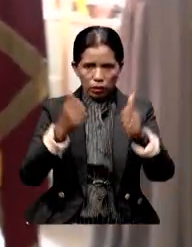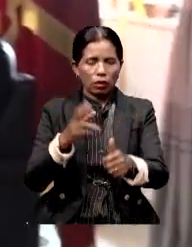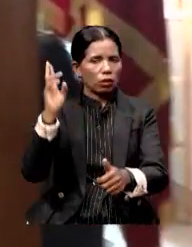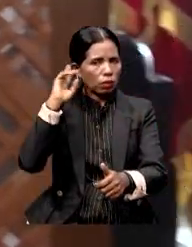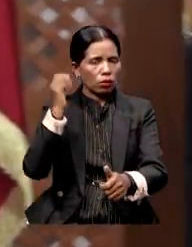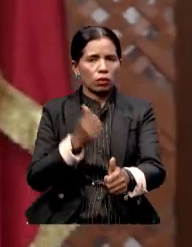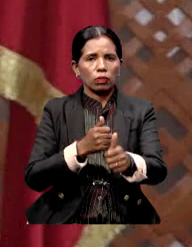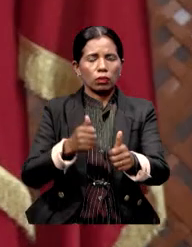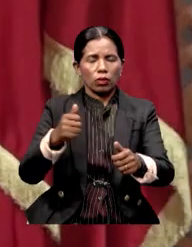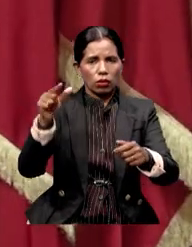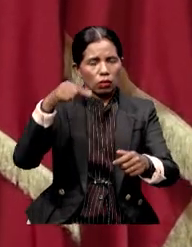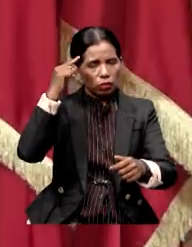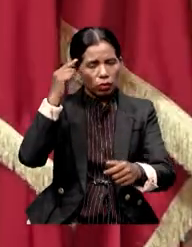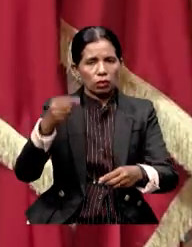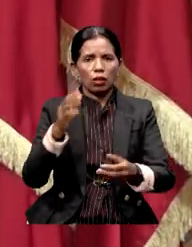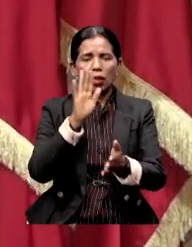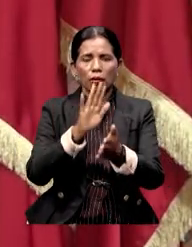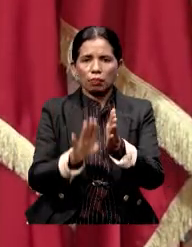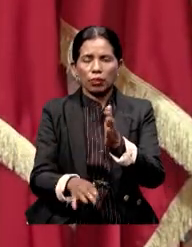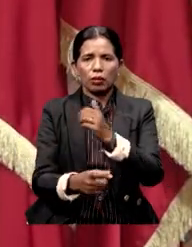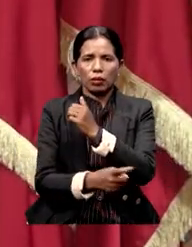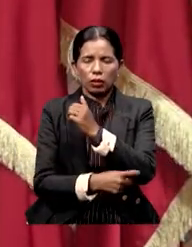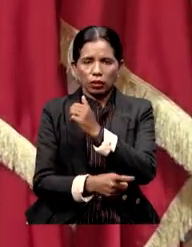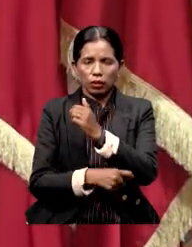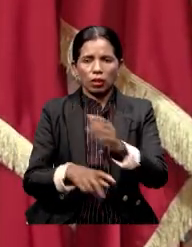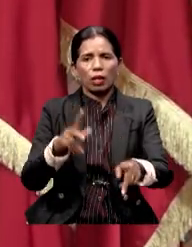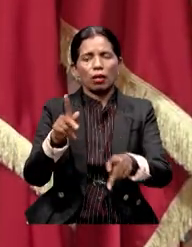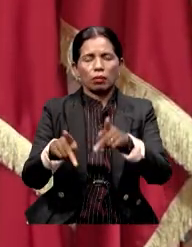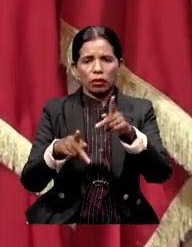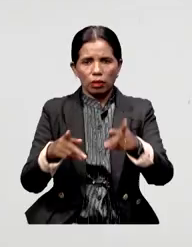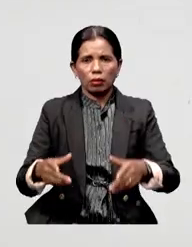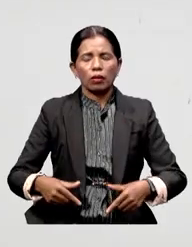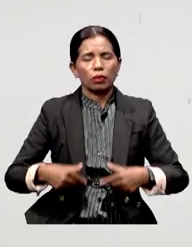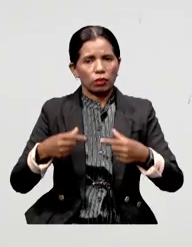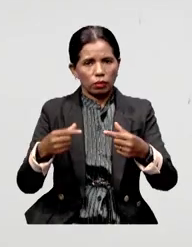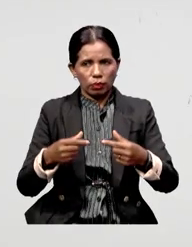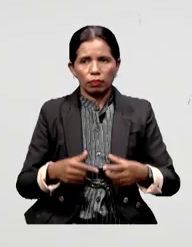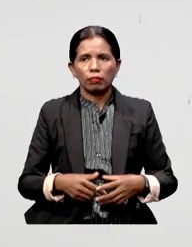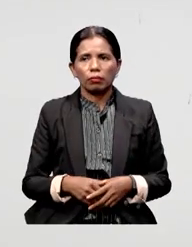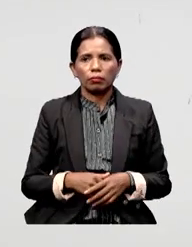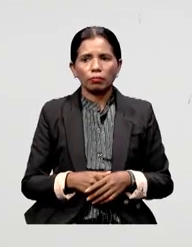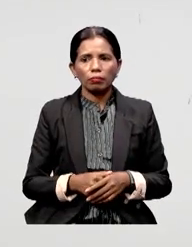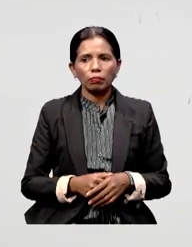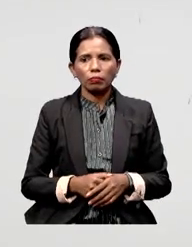governo ato fo perdão ka ha menos castigo badado sirane be merece. Adere tu semenas, bem-vindas semenas, GMN.